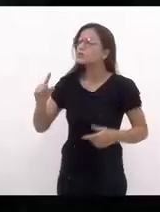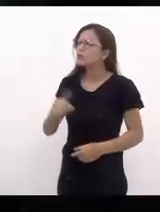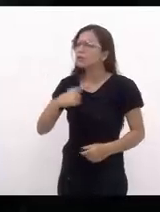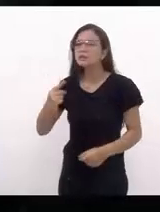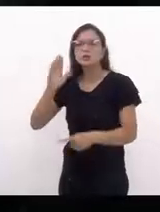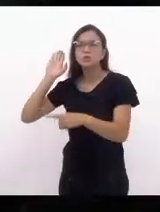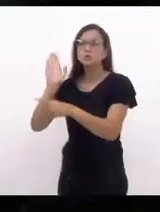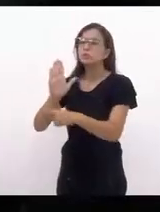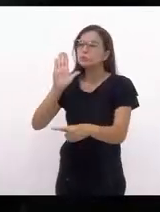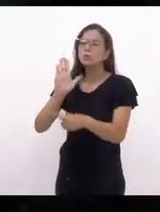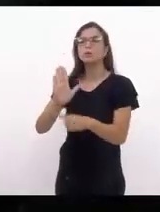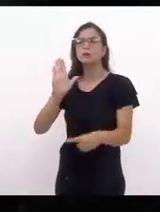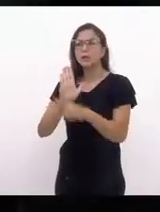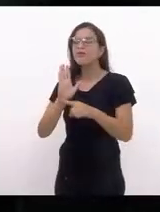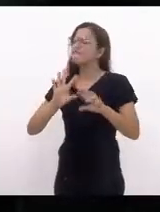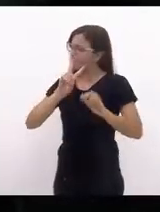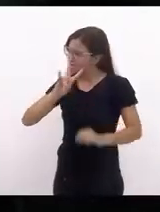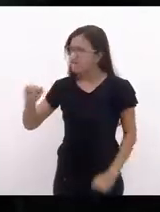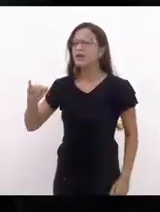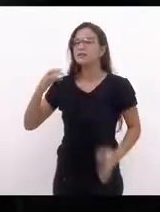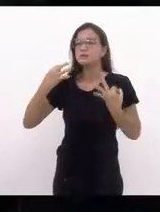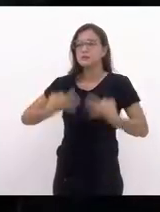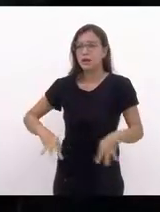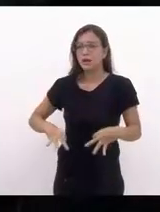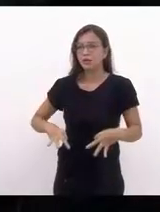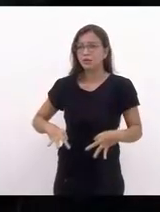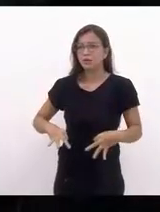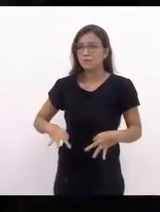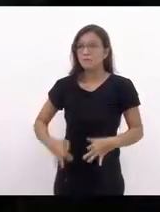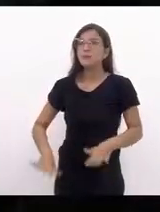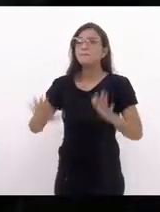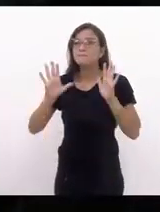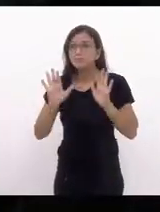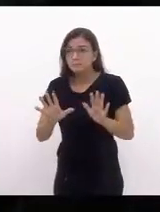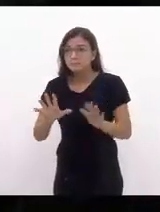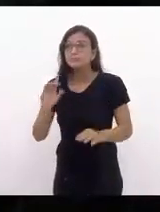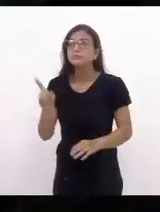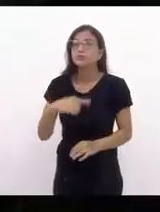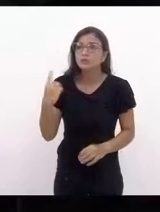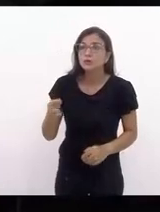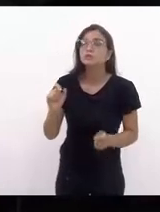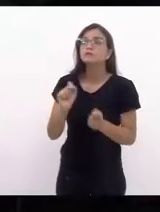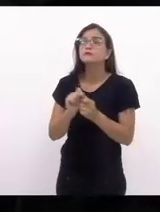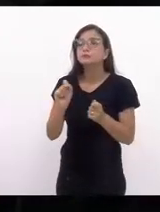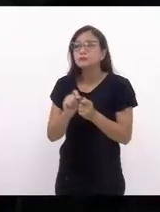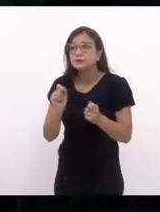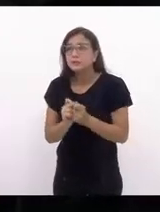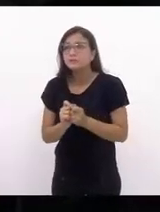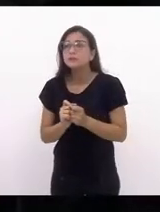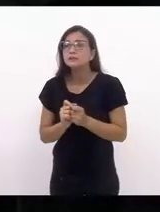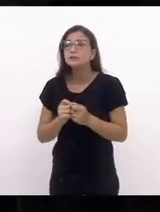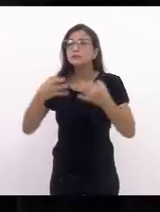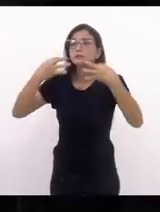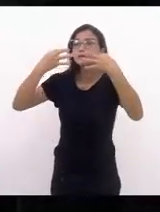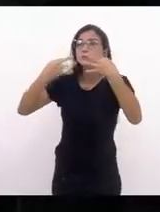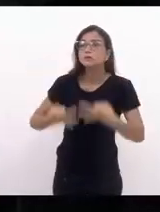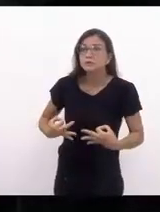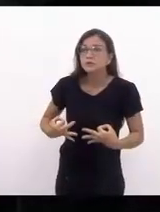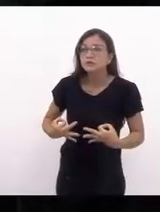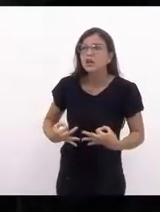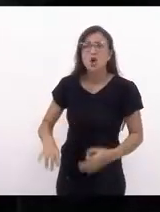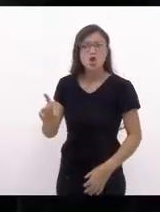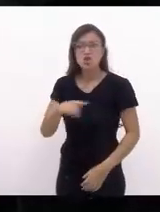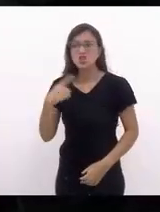nosso alcance nós vamos fazer E aí na que nojo é a grande realidade de nós não estamos fazendo